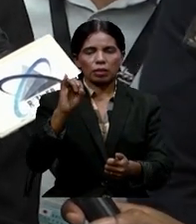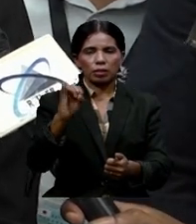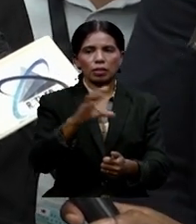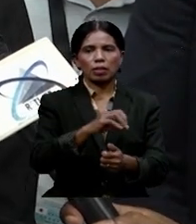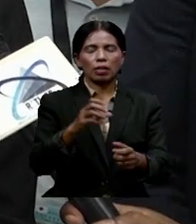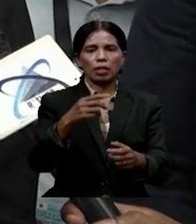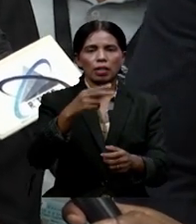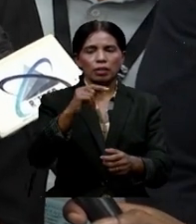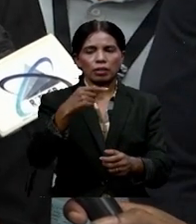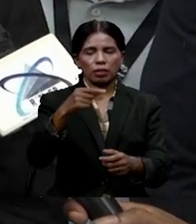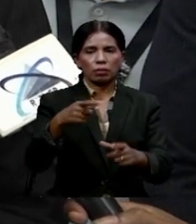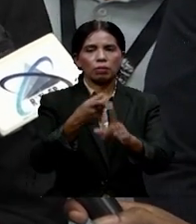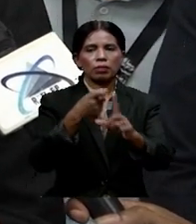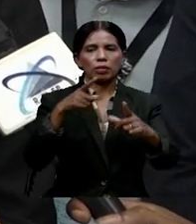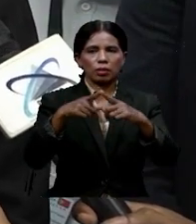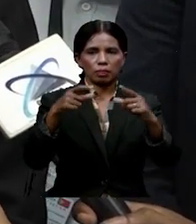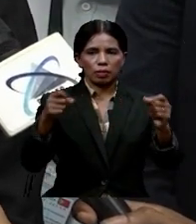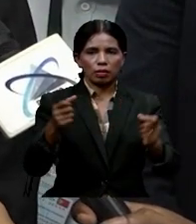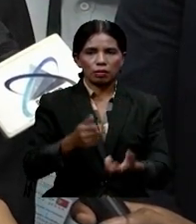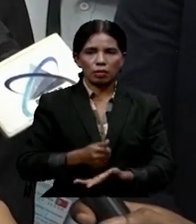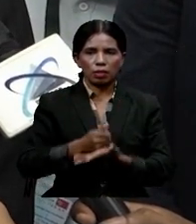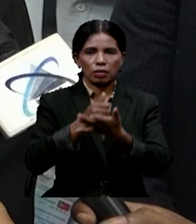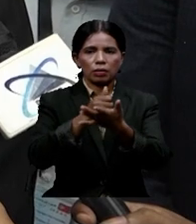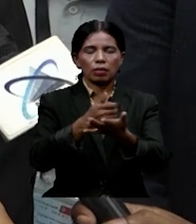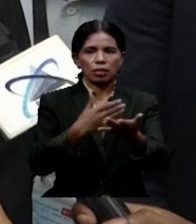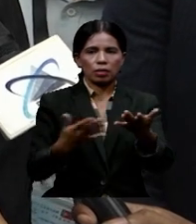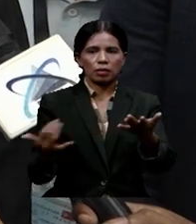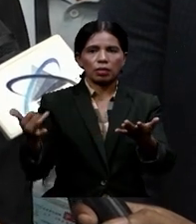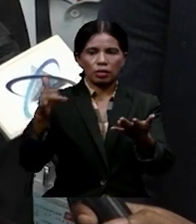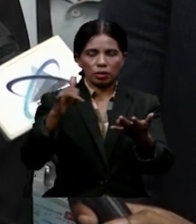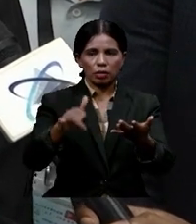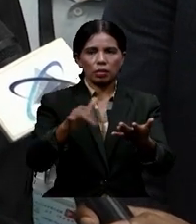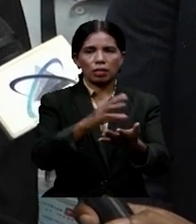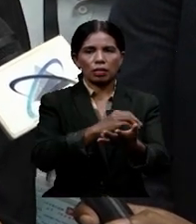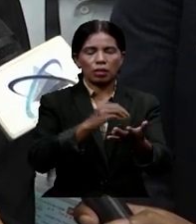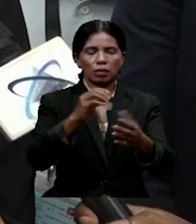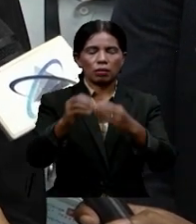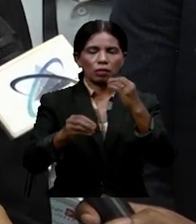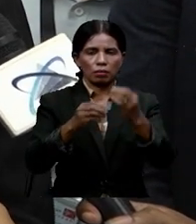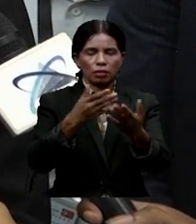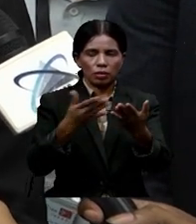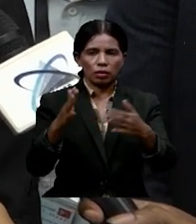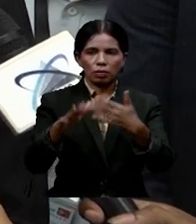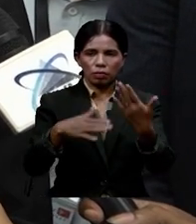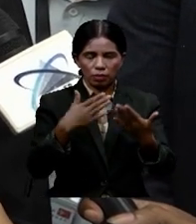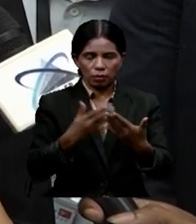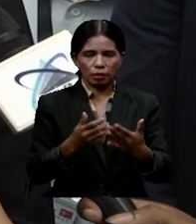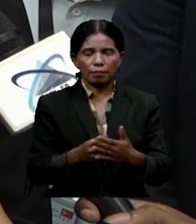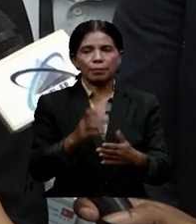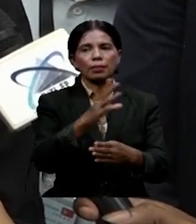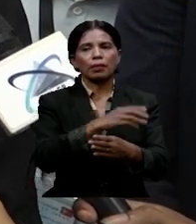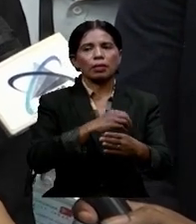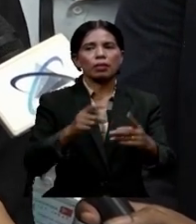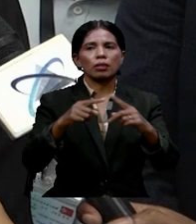da Rússia Japão Union, para o apoio, equipamento, facilidade para questões de maternidade. No Moço,